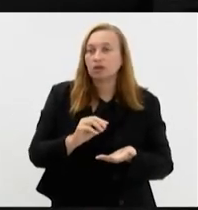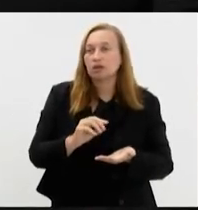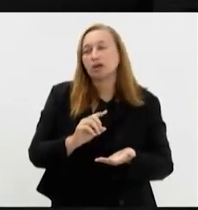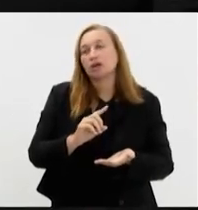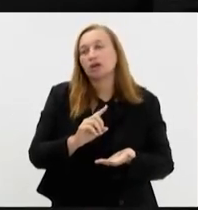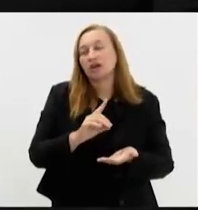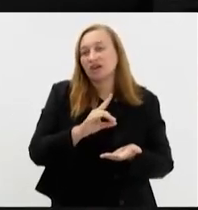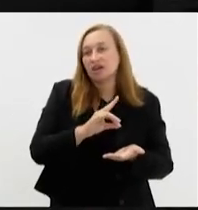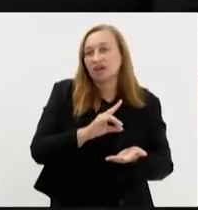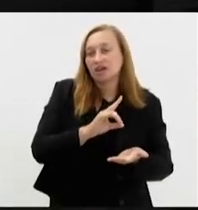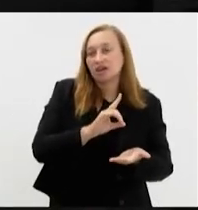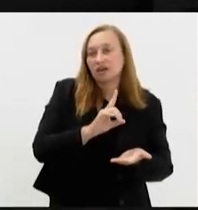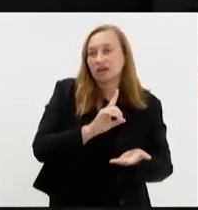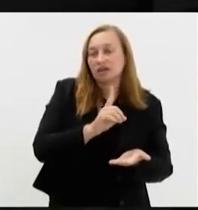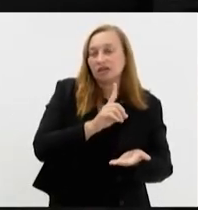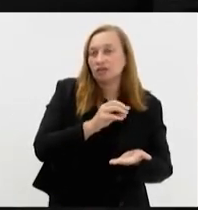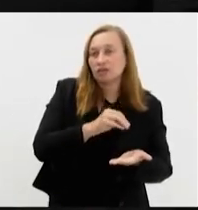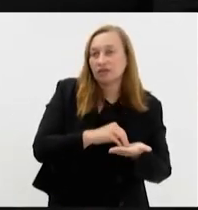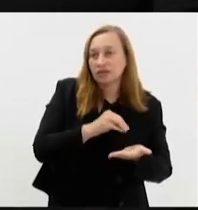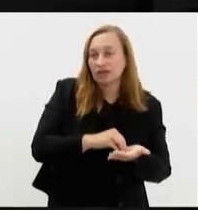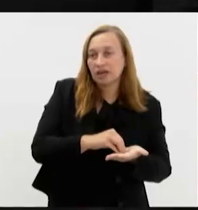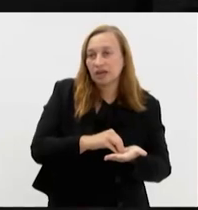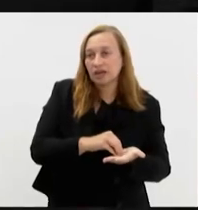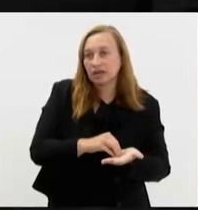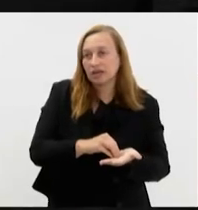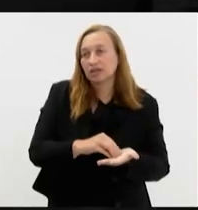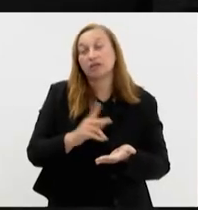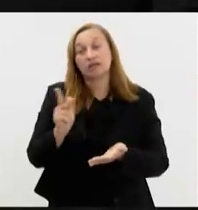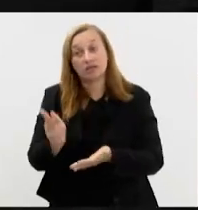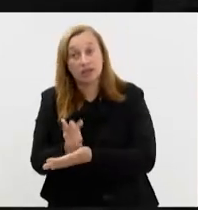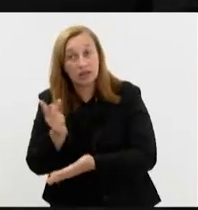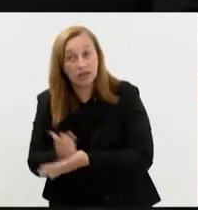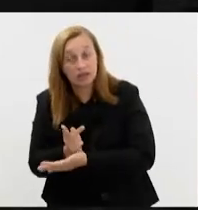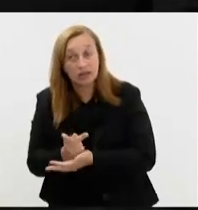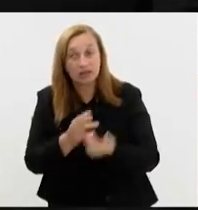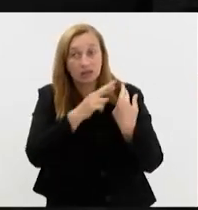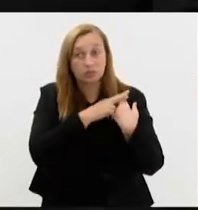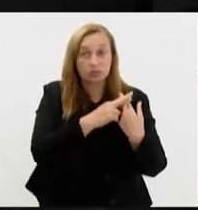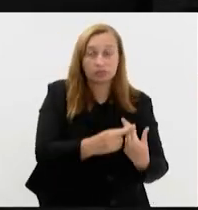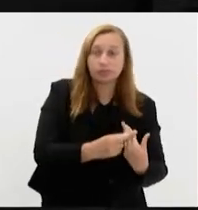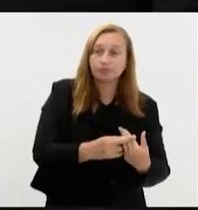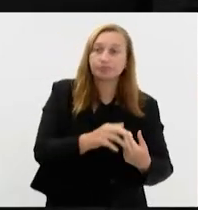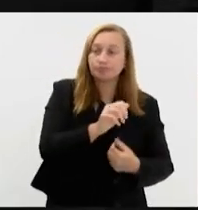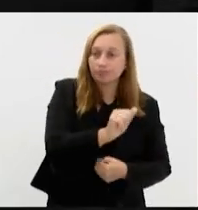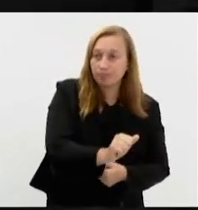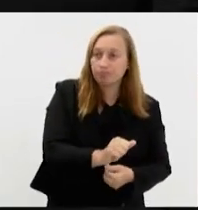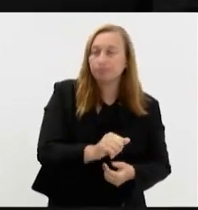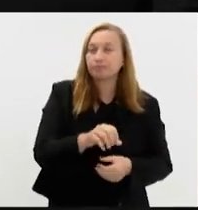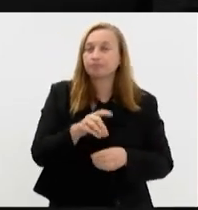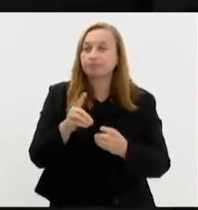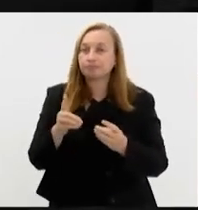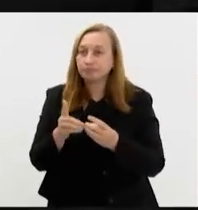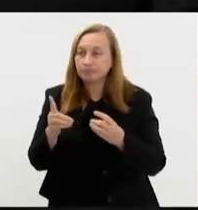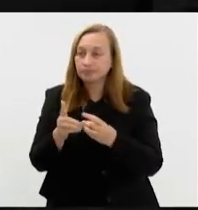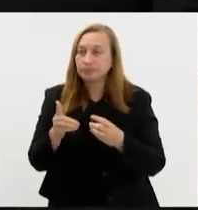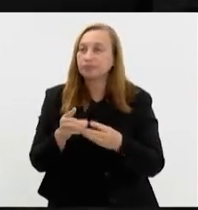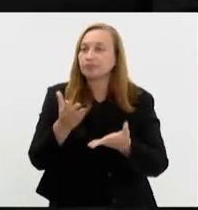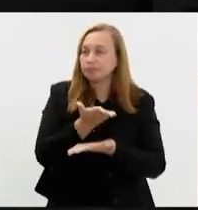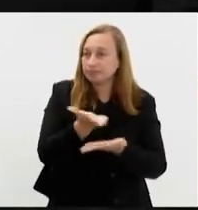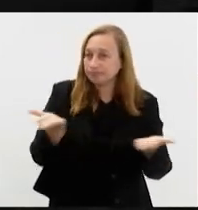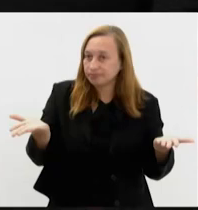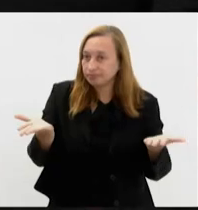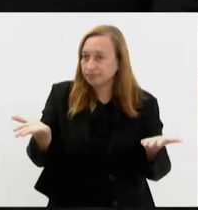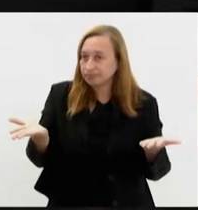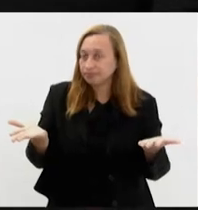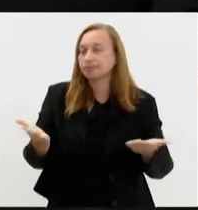inverdade será regulada assado né né a responsabilização será dessa maneira apenas uma dicção didática aqui para que os senhores e as senhoras por favor